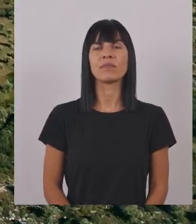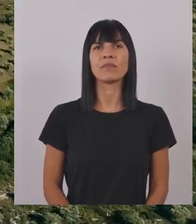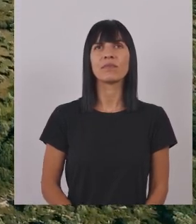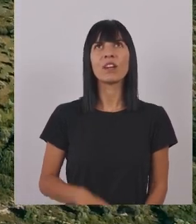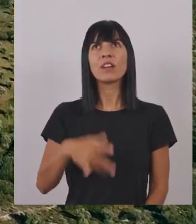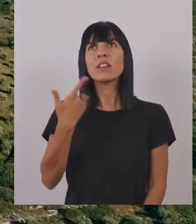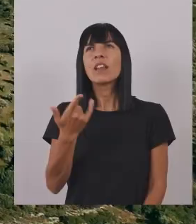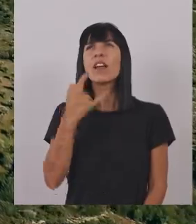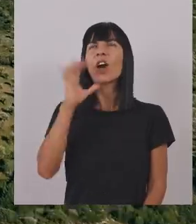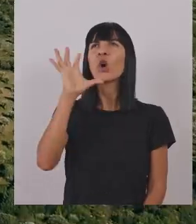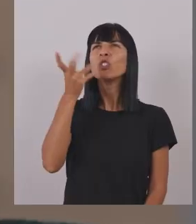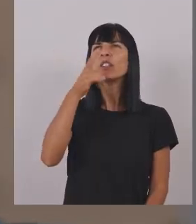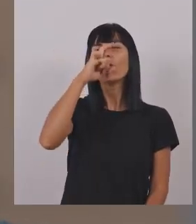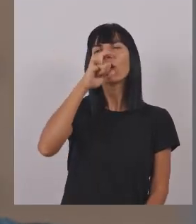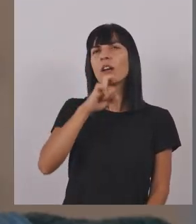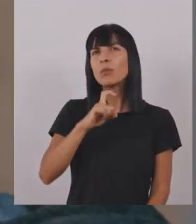Até me lembro de uma vez,